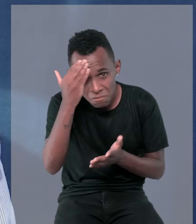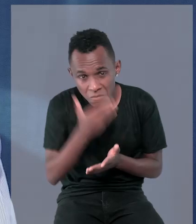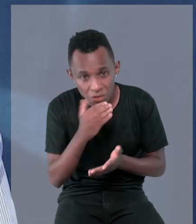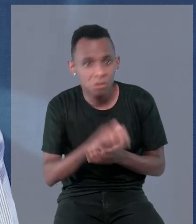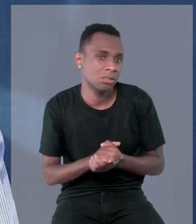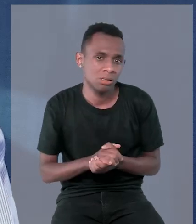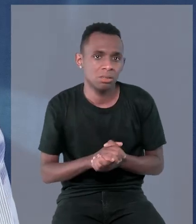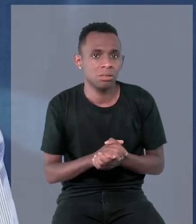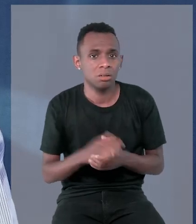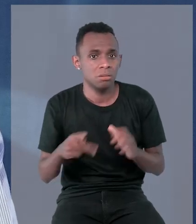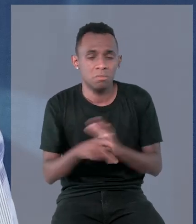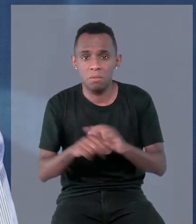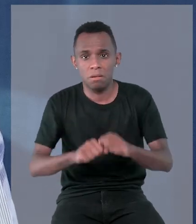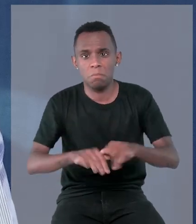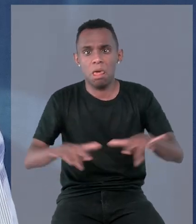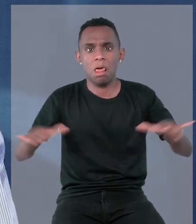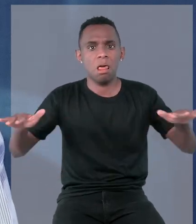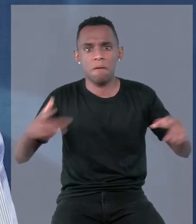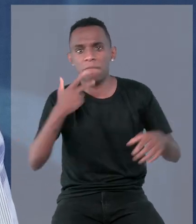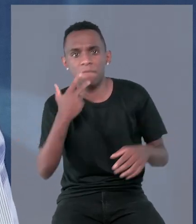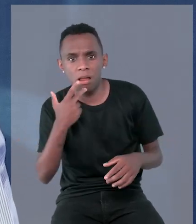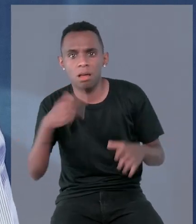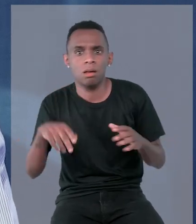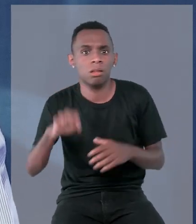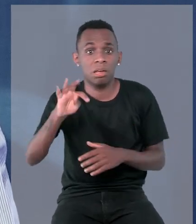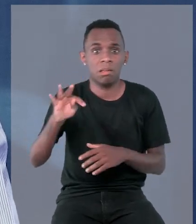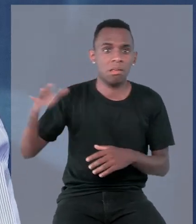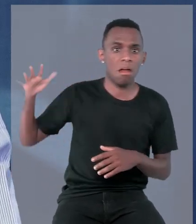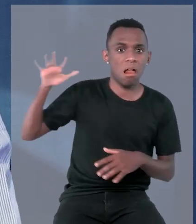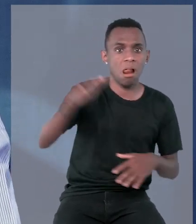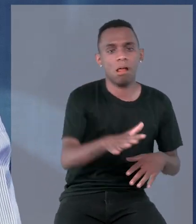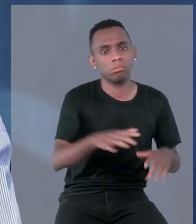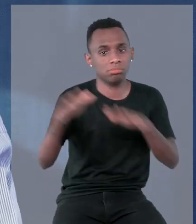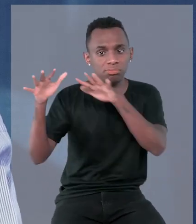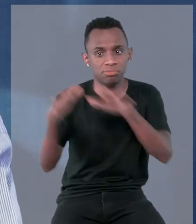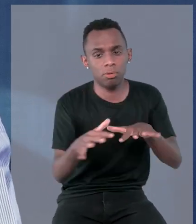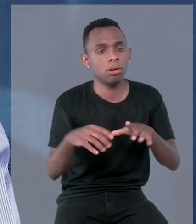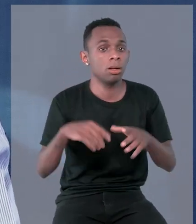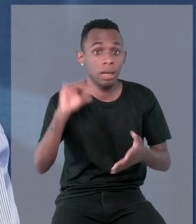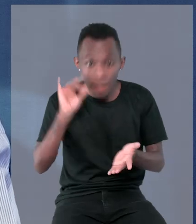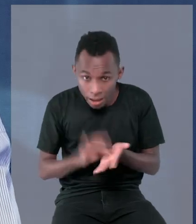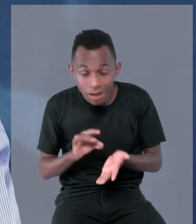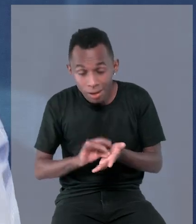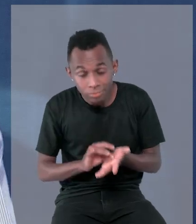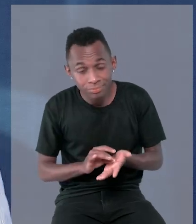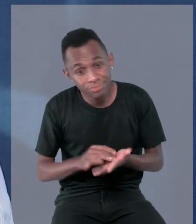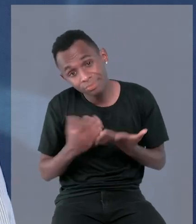fez aquela irradiação lá, falando do ataque alienígena, né? Mas acontece que é real, né? E para quem